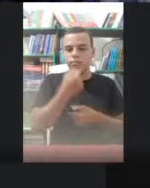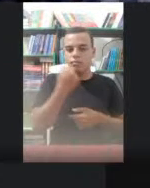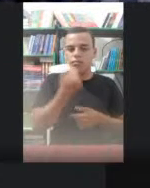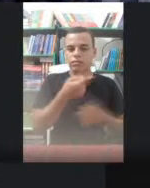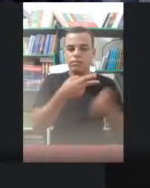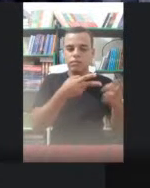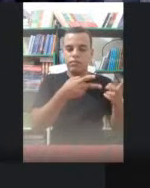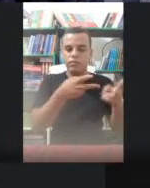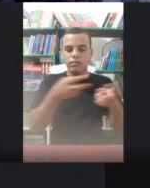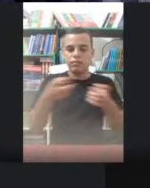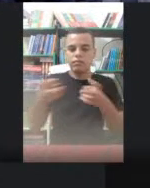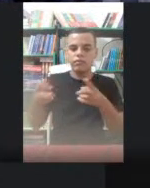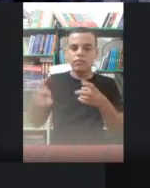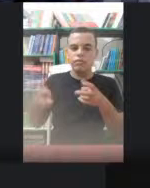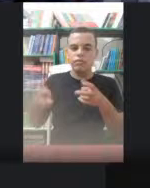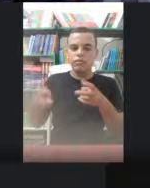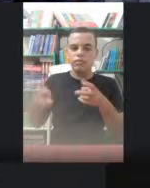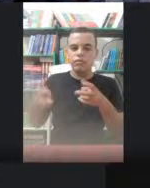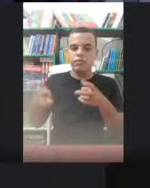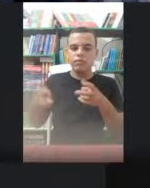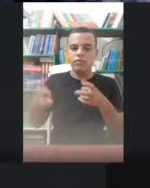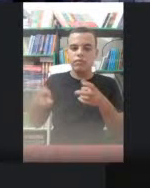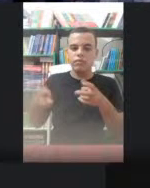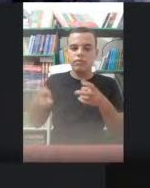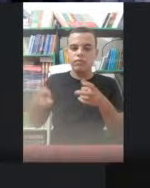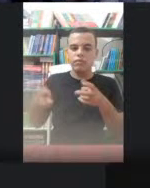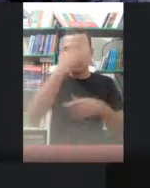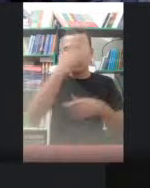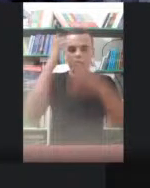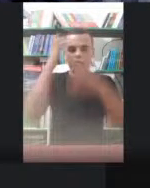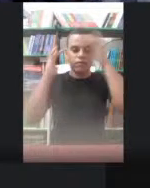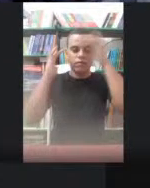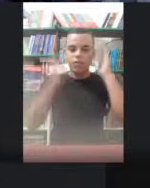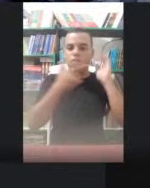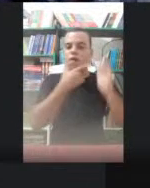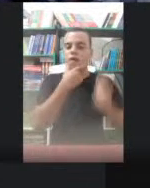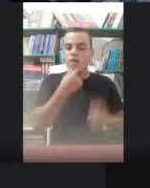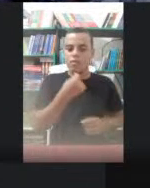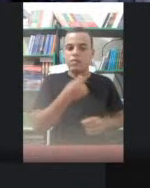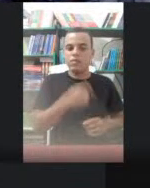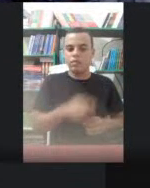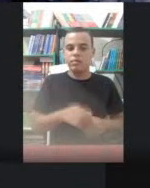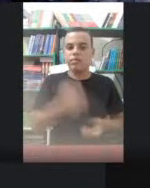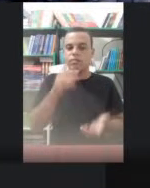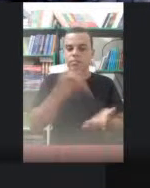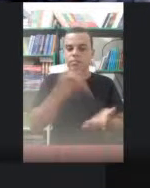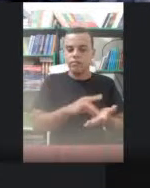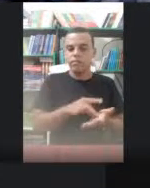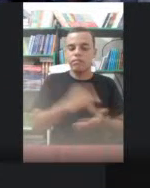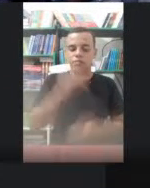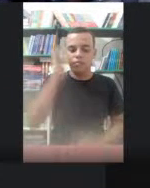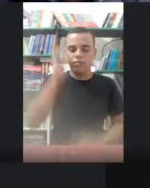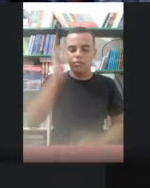morbidade, a grande maioria dos acometidos são homens, né? Então, isso é na tuberculose, na sífilis.